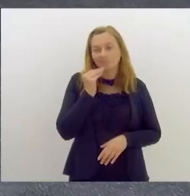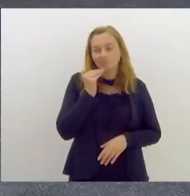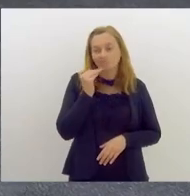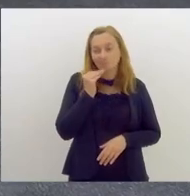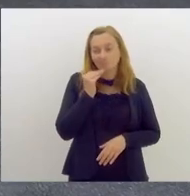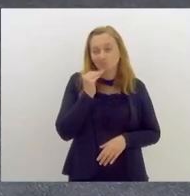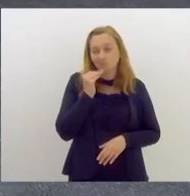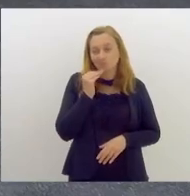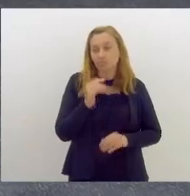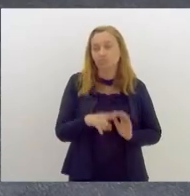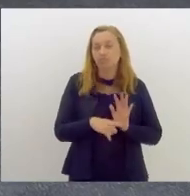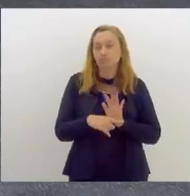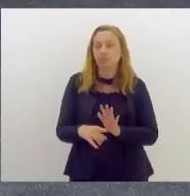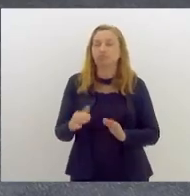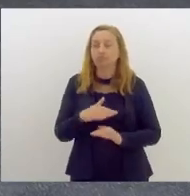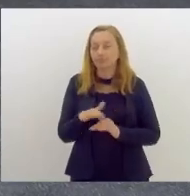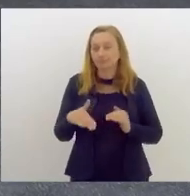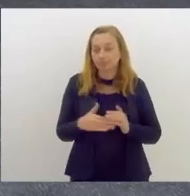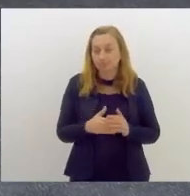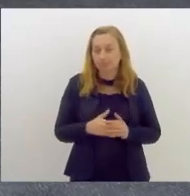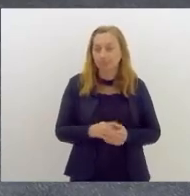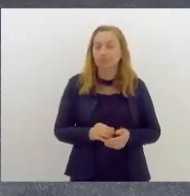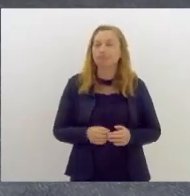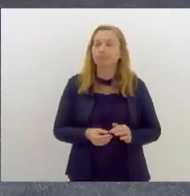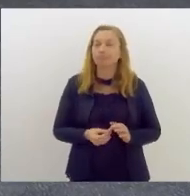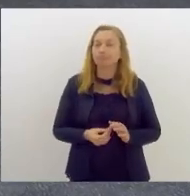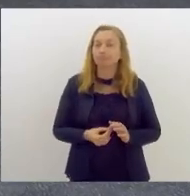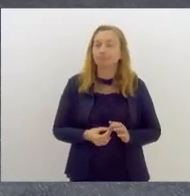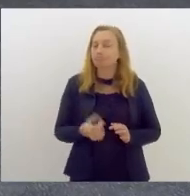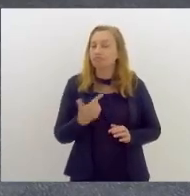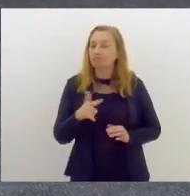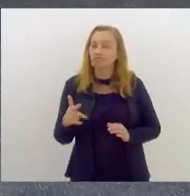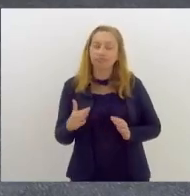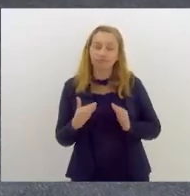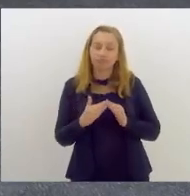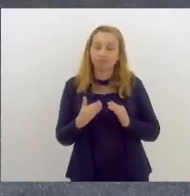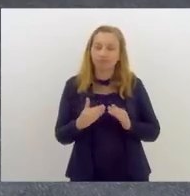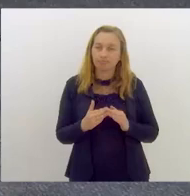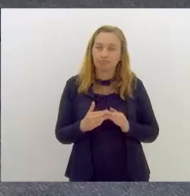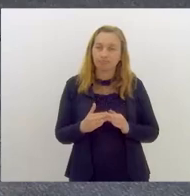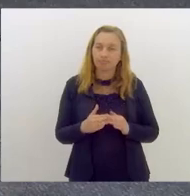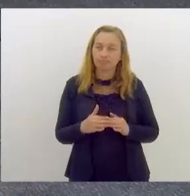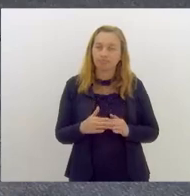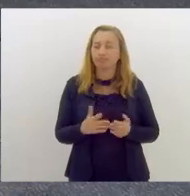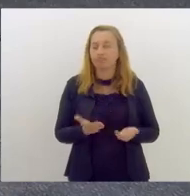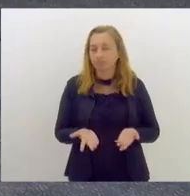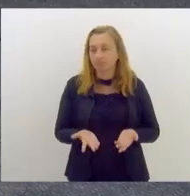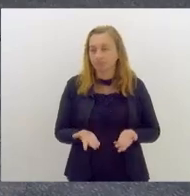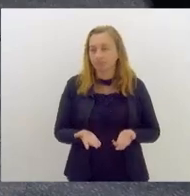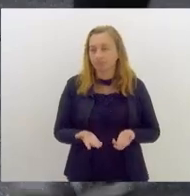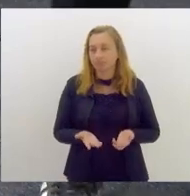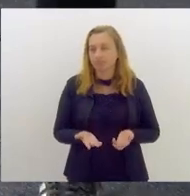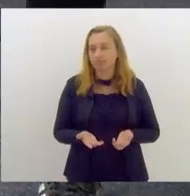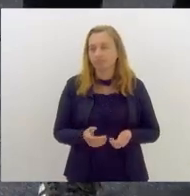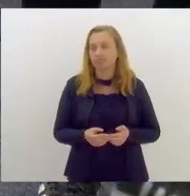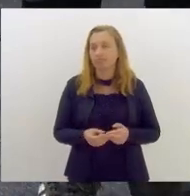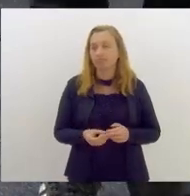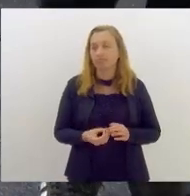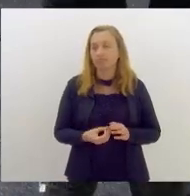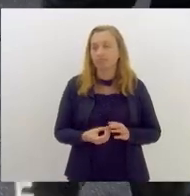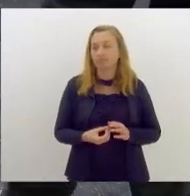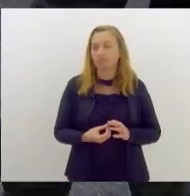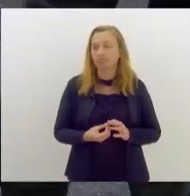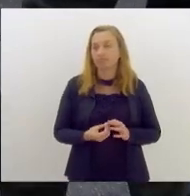atender exatamente essa população que tá sem moradia que tá sem um teto para chamar de seu e